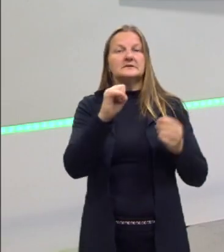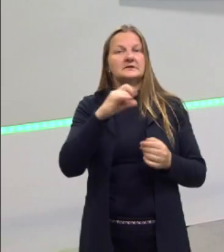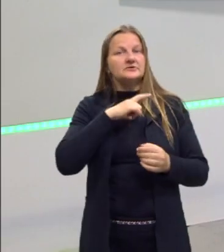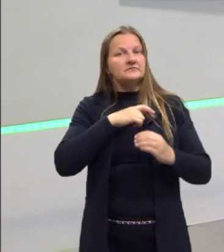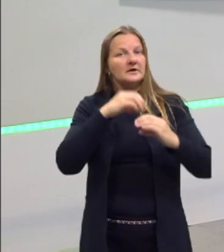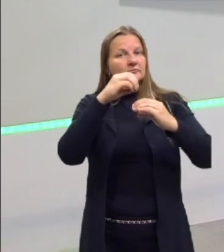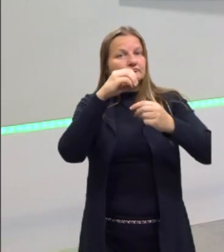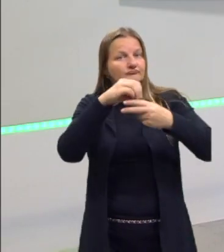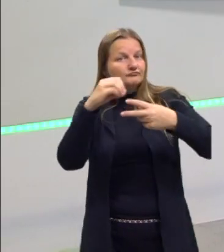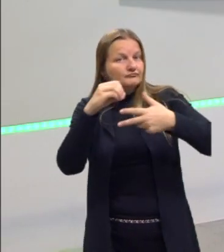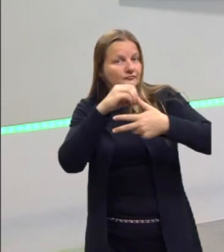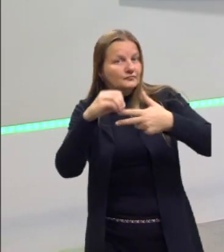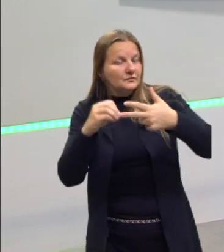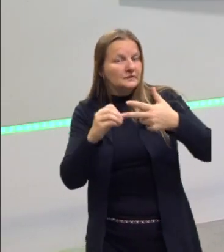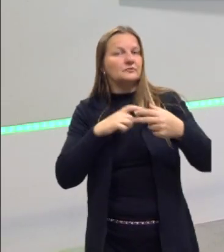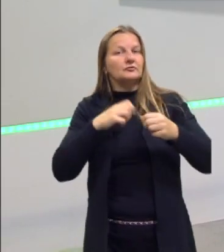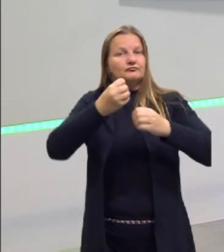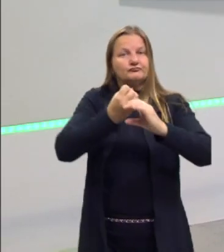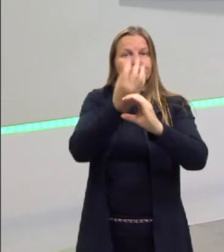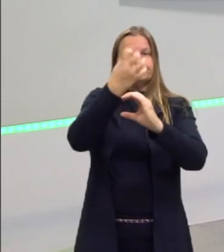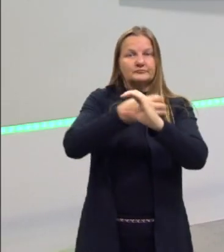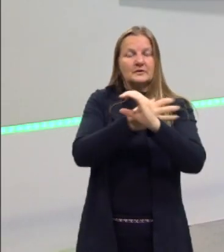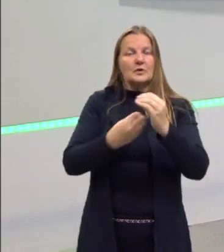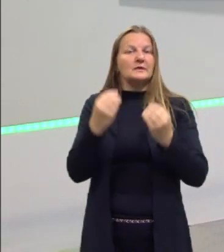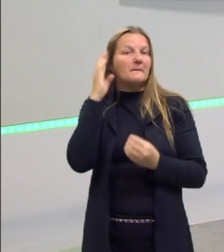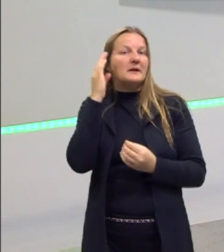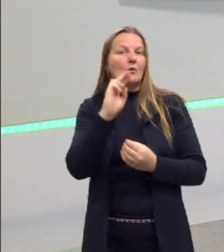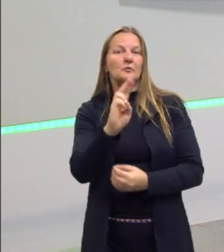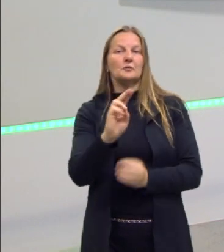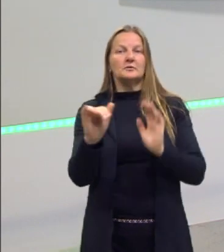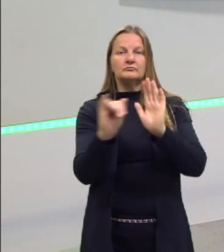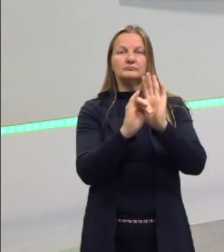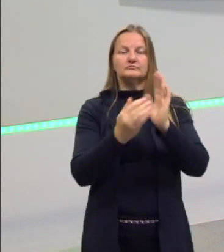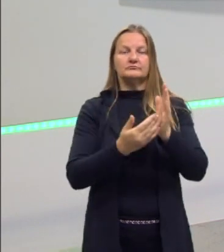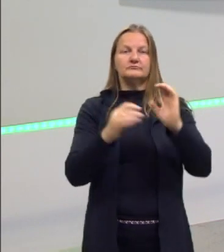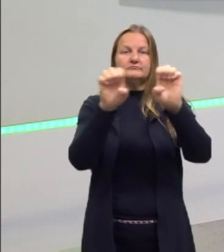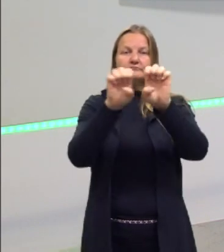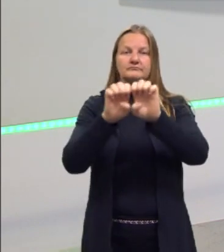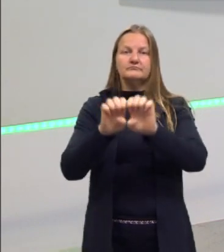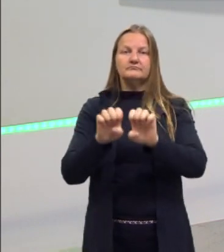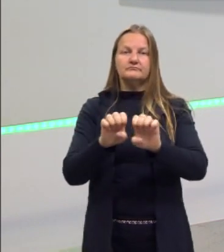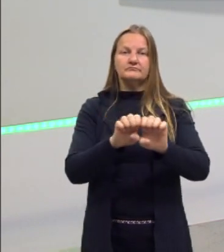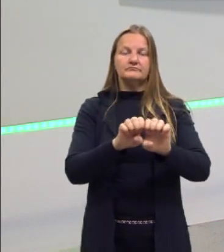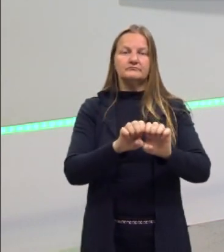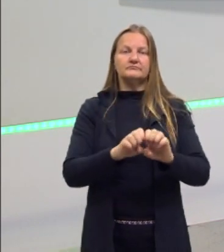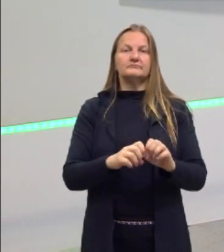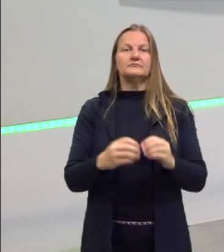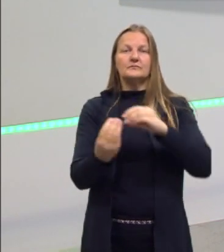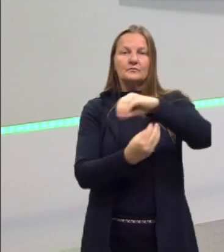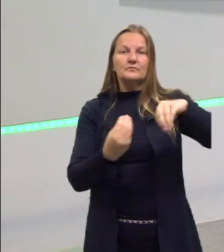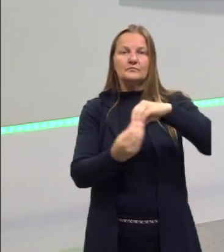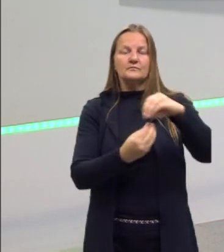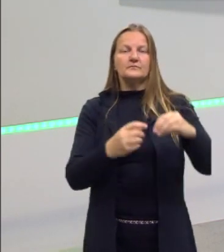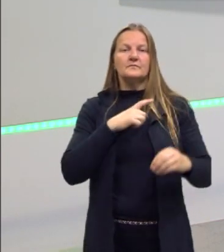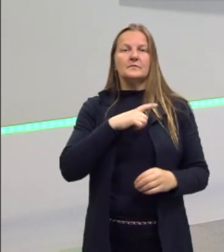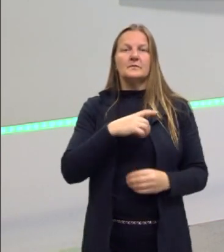alguma questão com várias ramificações a gente consiga identificar na estrutura da do composto é